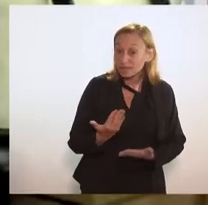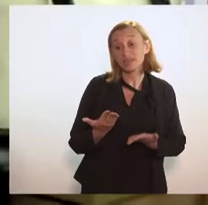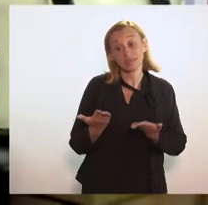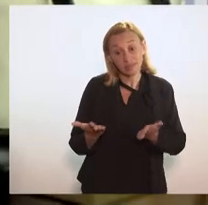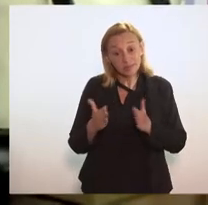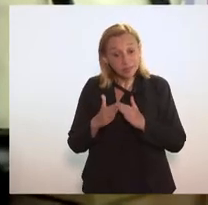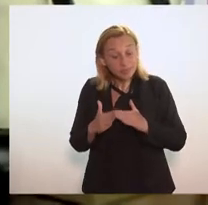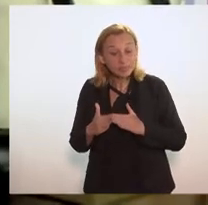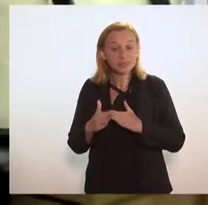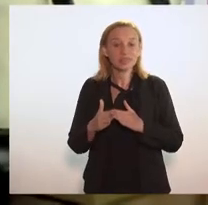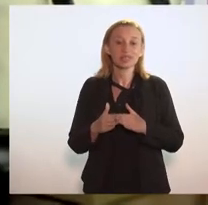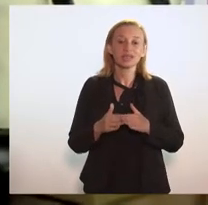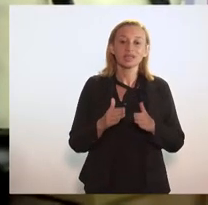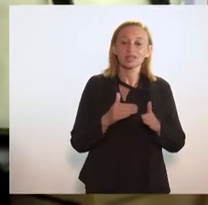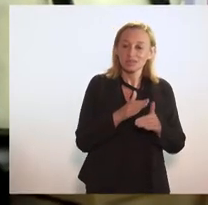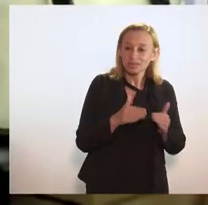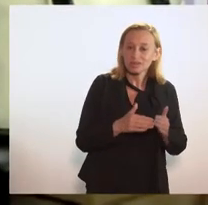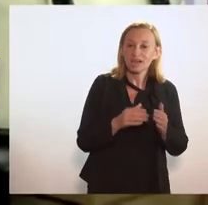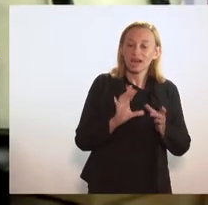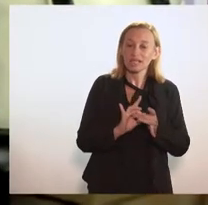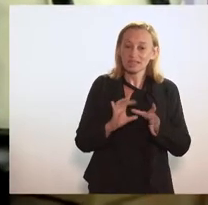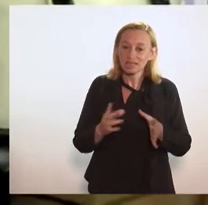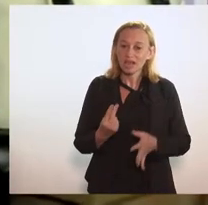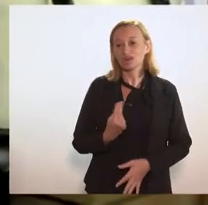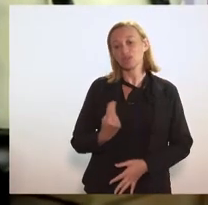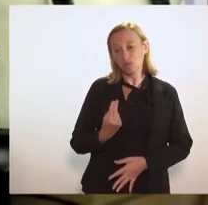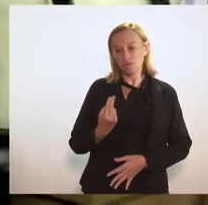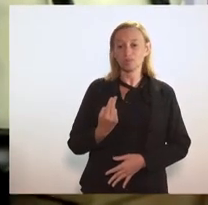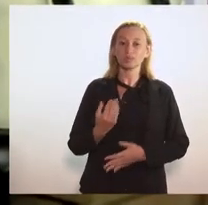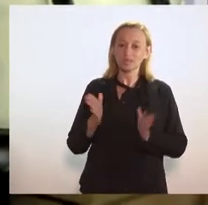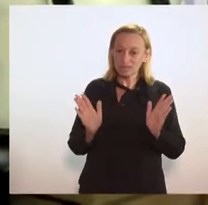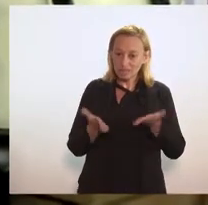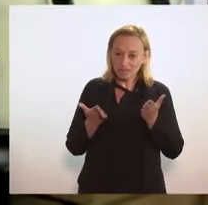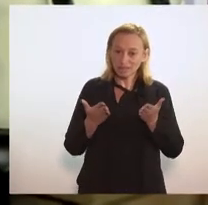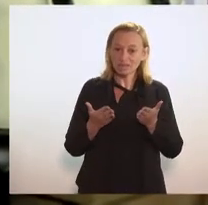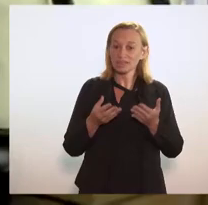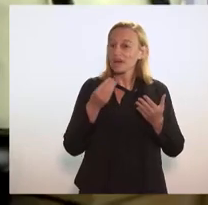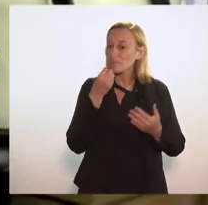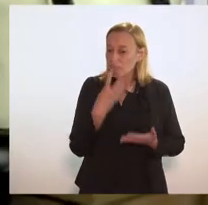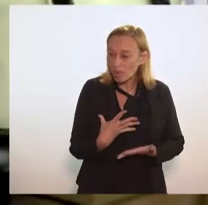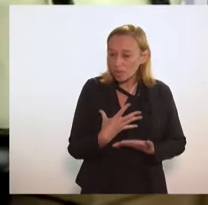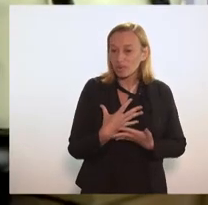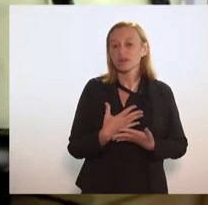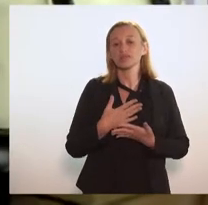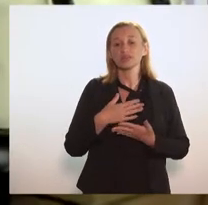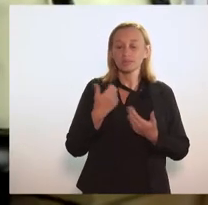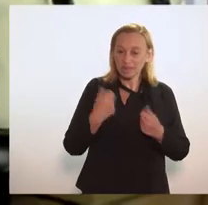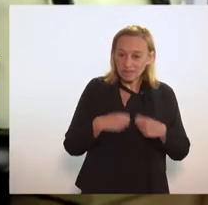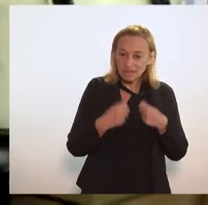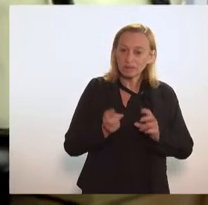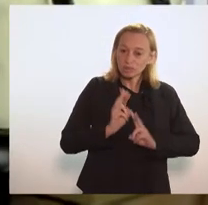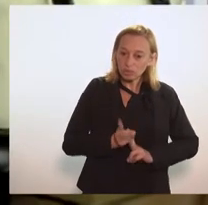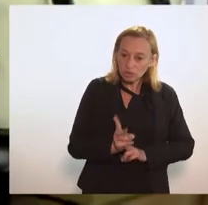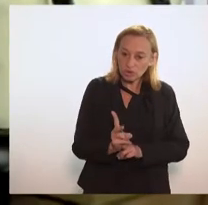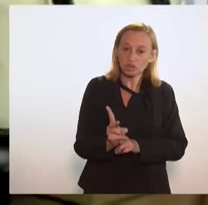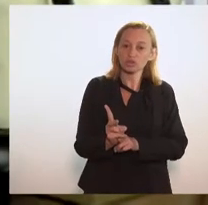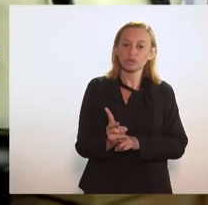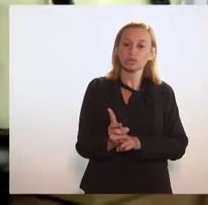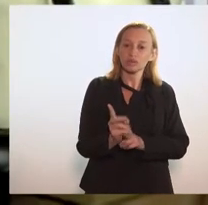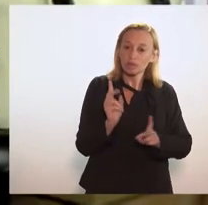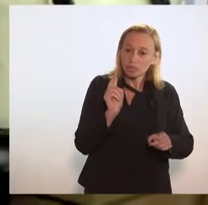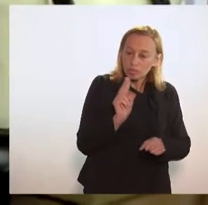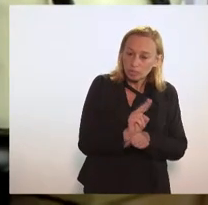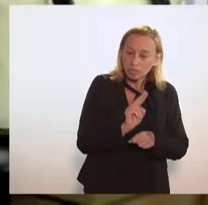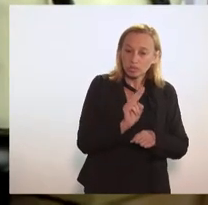excelência vossa diferentes permite a coautoria porque a iniciativa é belíssima precisamos continuar a Martinha